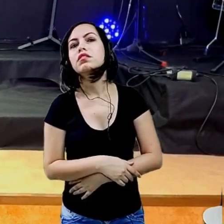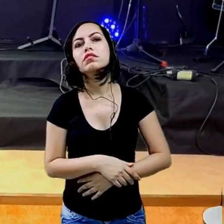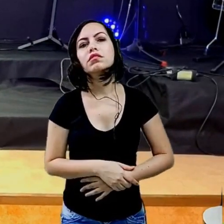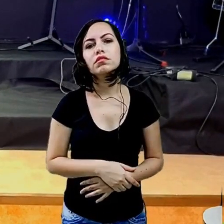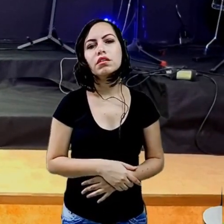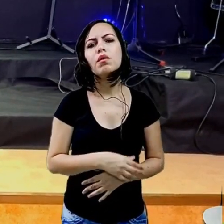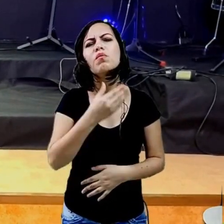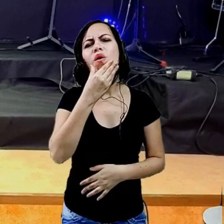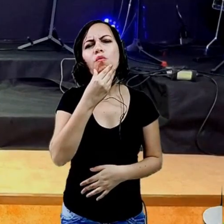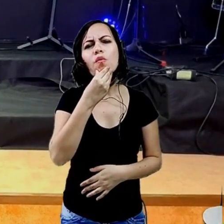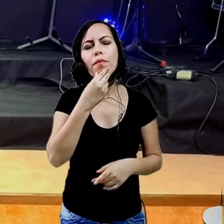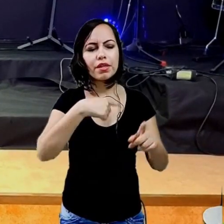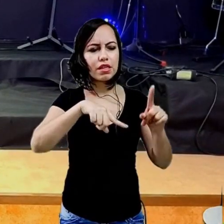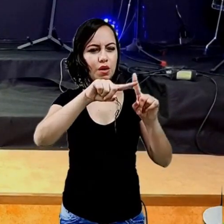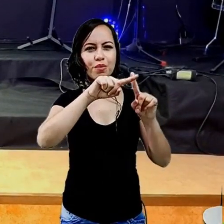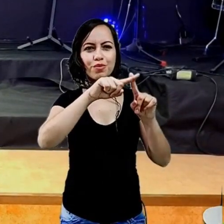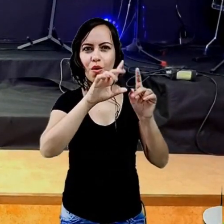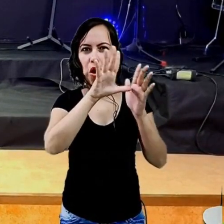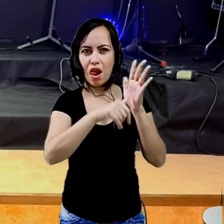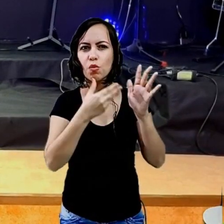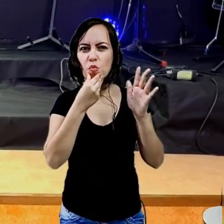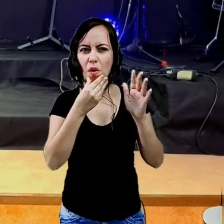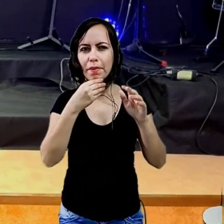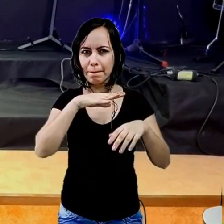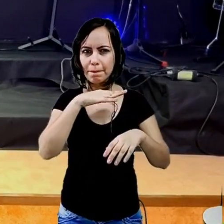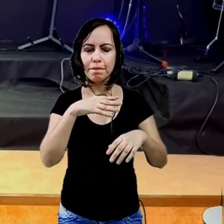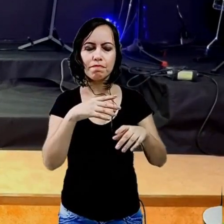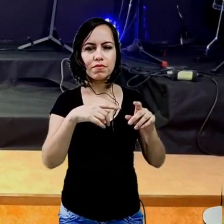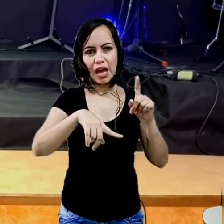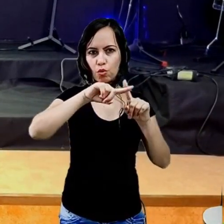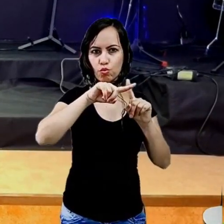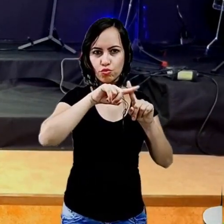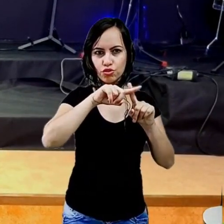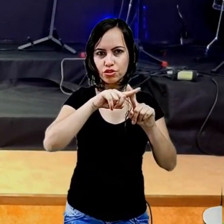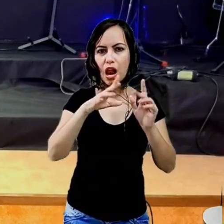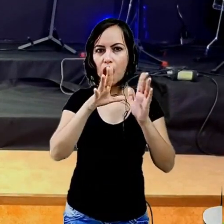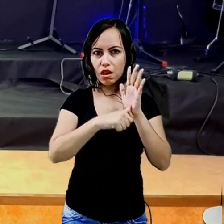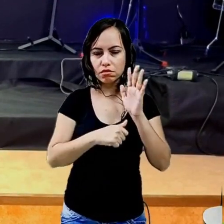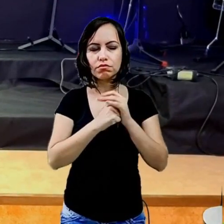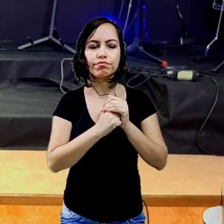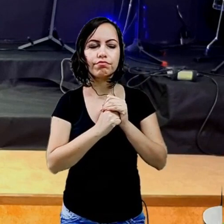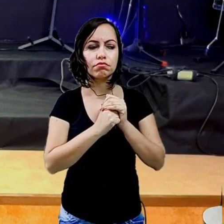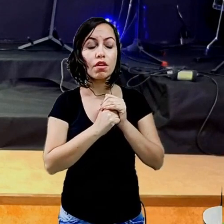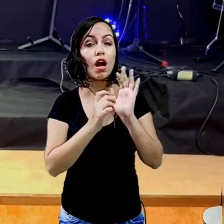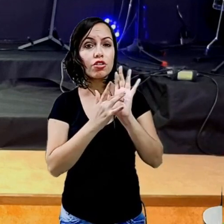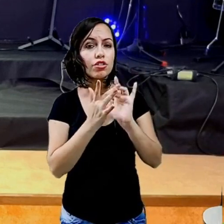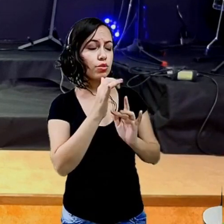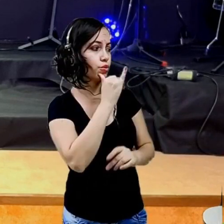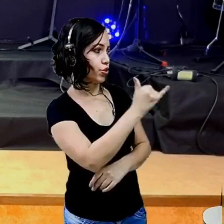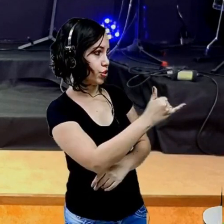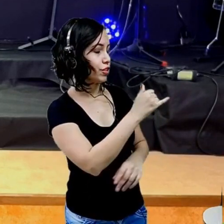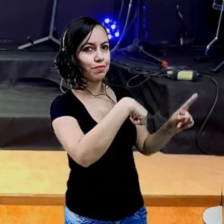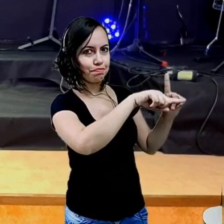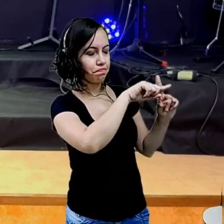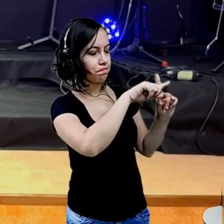na cruz: hoje mesmo estarás comigo no paraíso.